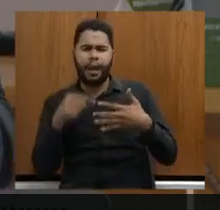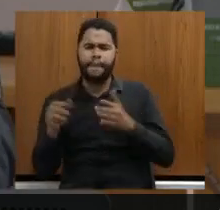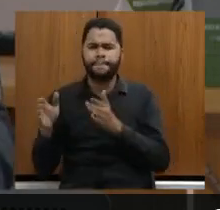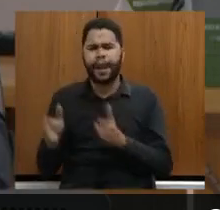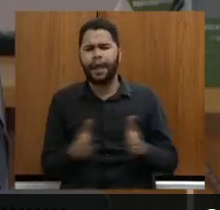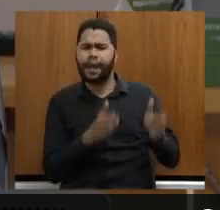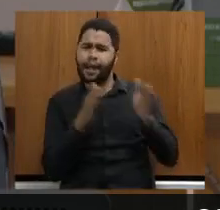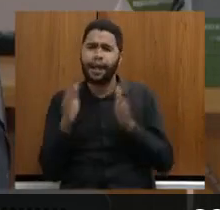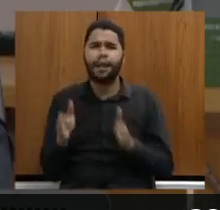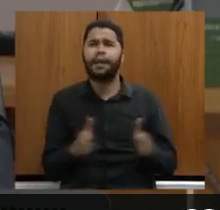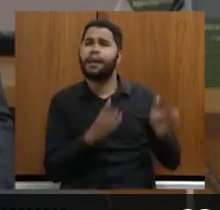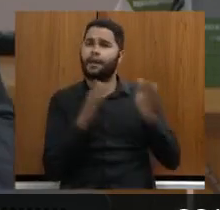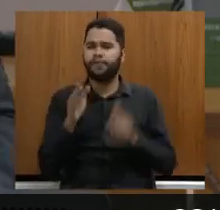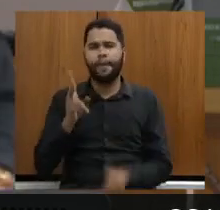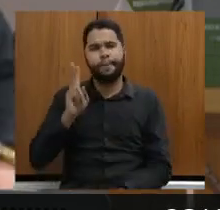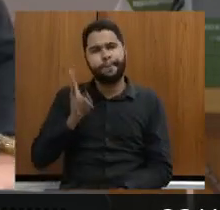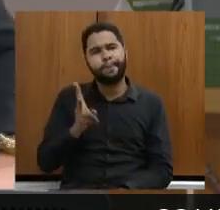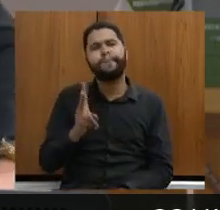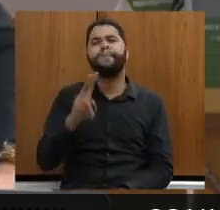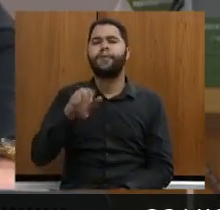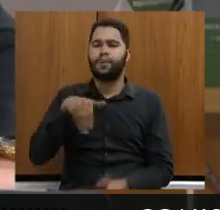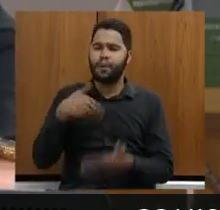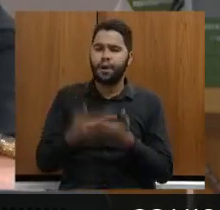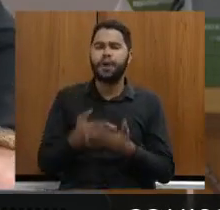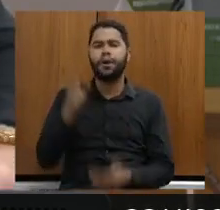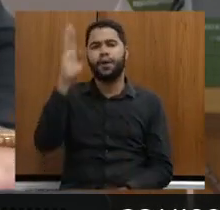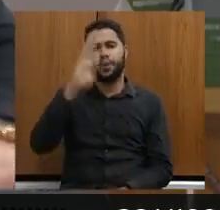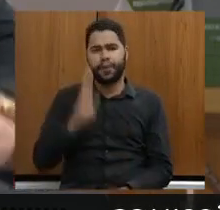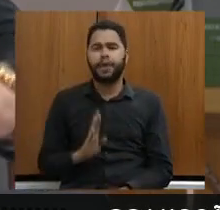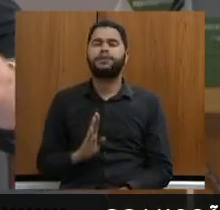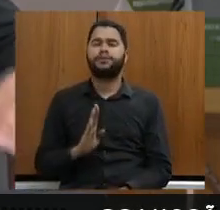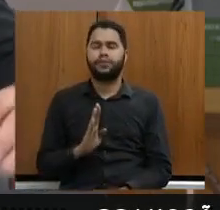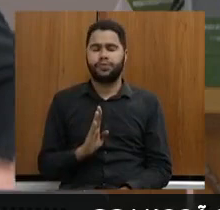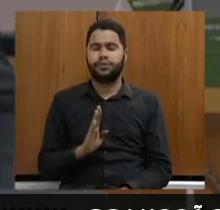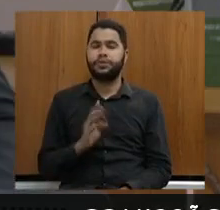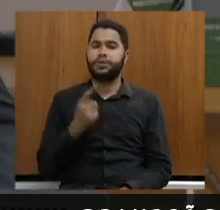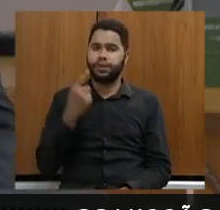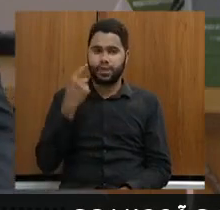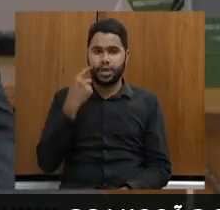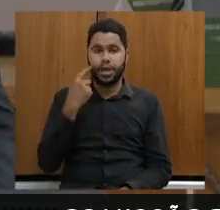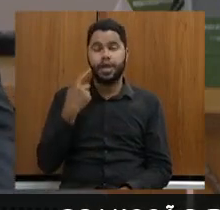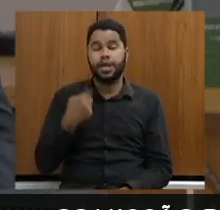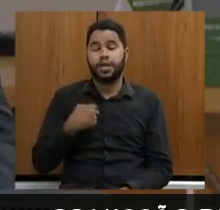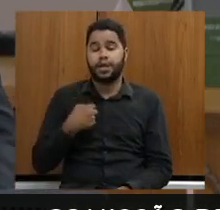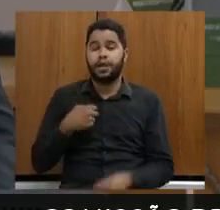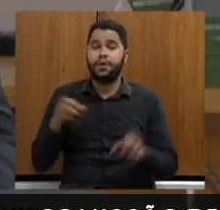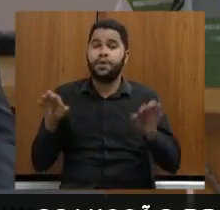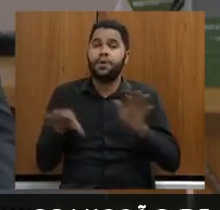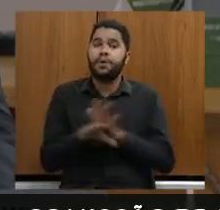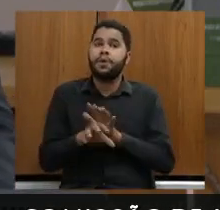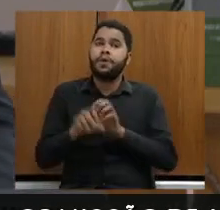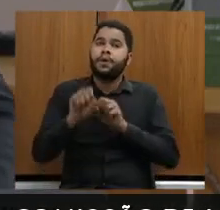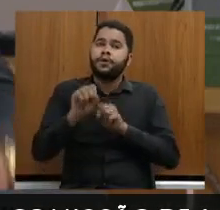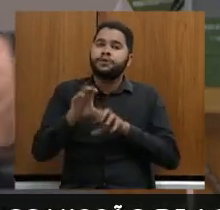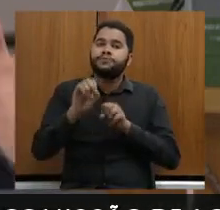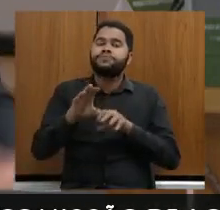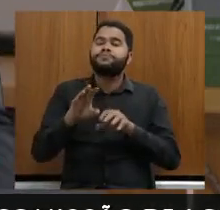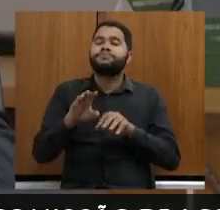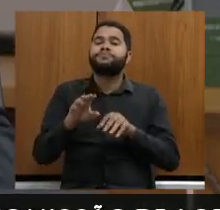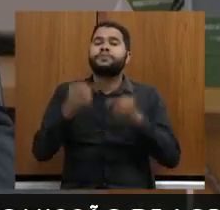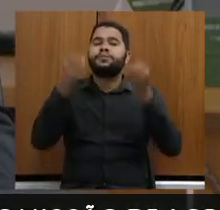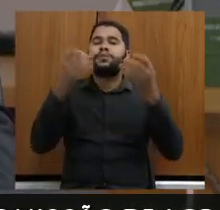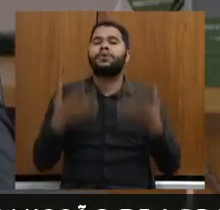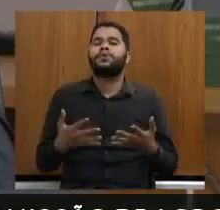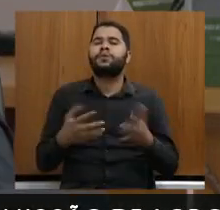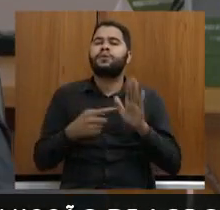e foi o que sustentou hoje o Brasil e eu encerro colocando aqui esse ensinamento que a senhora colocou e